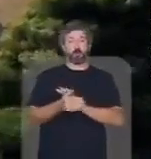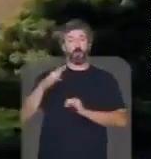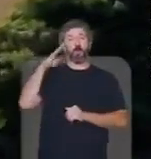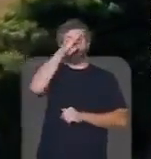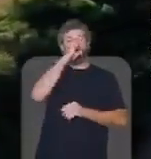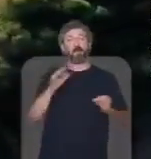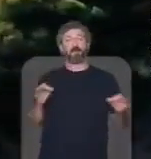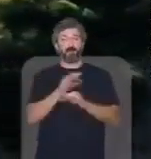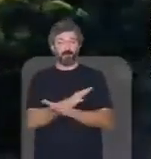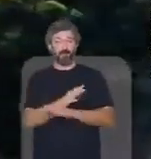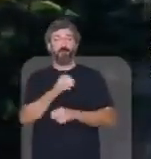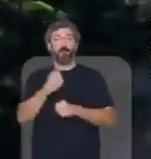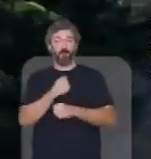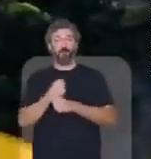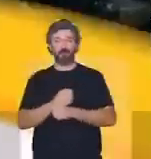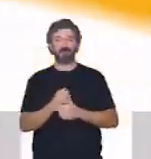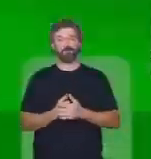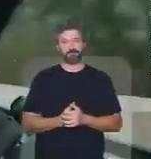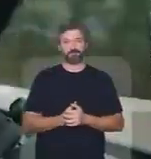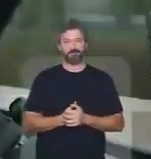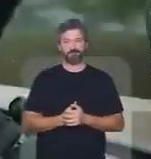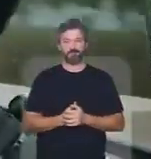Com Bolsonaro, a obra foi entregue.